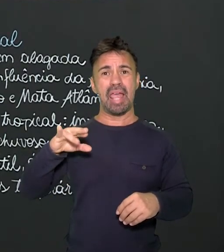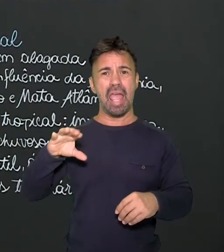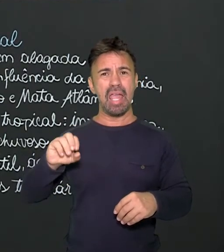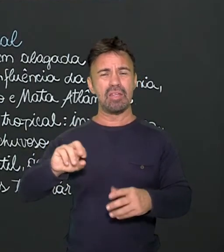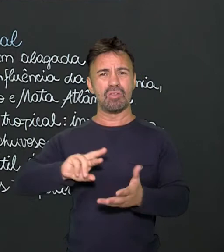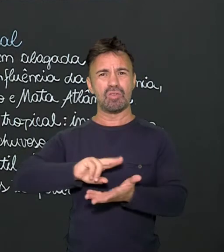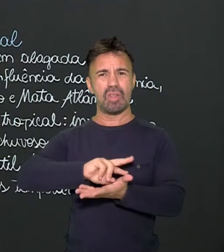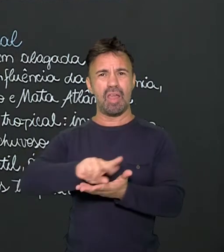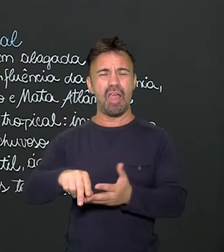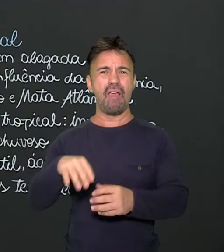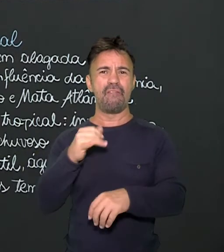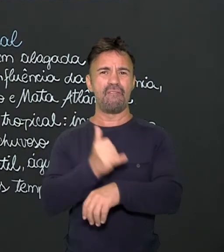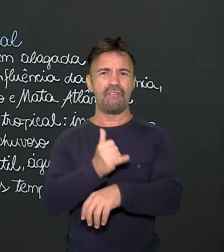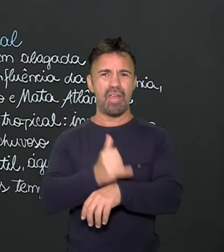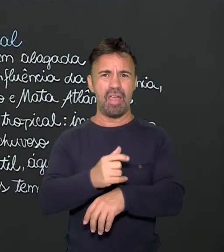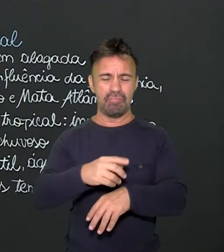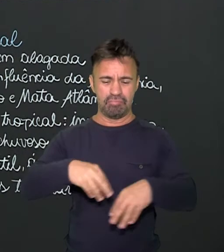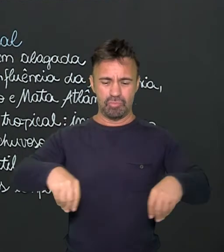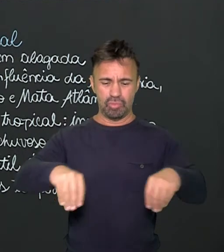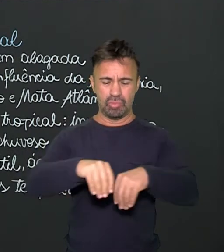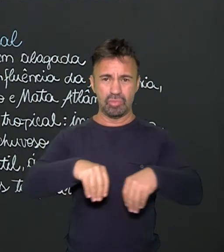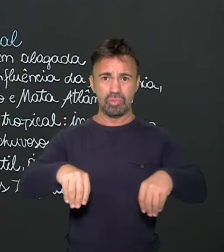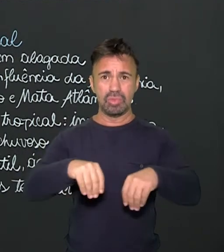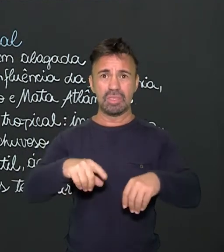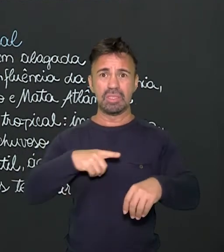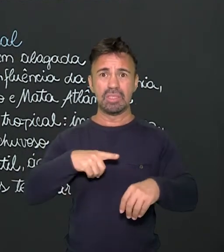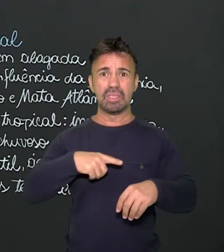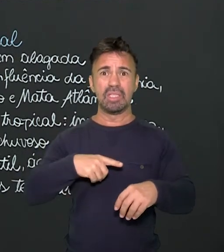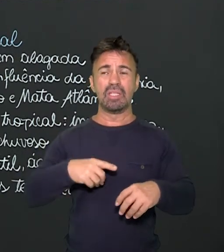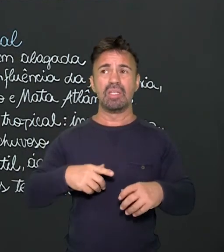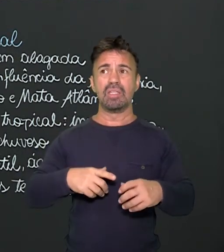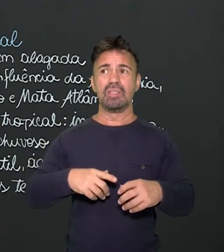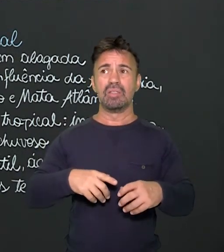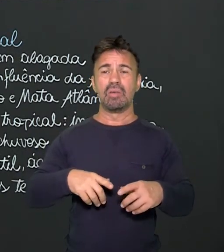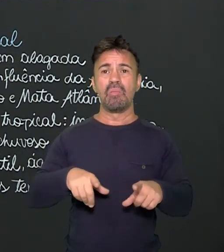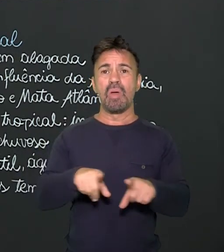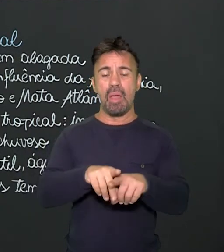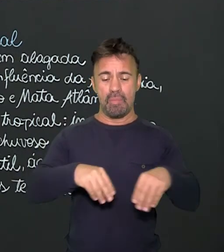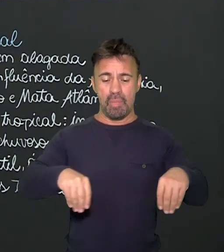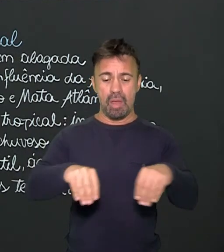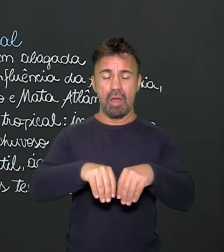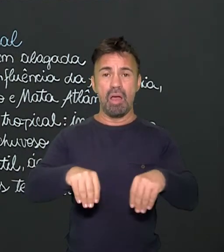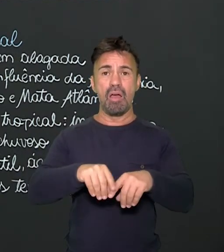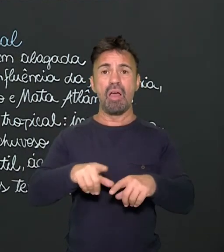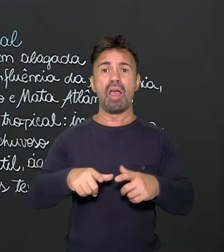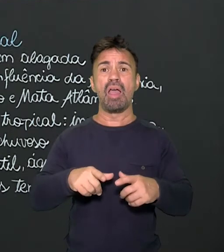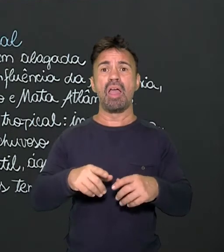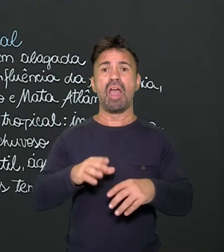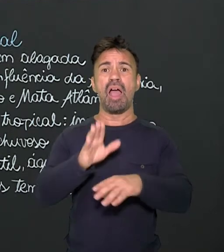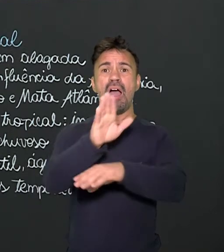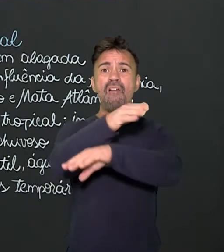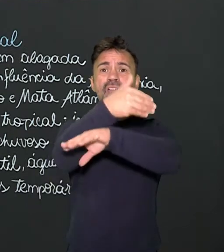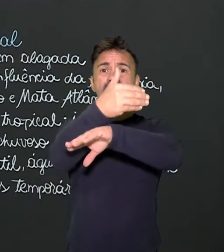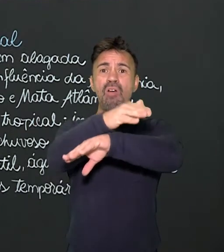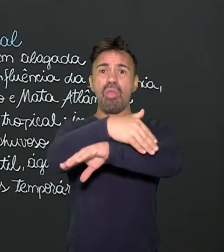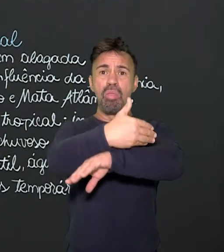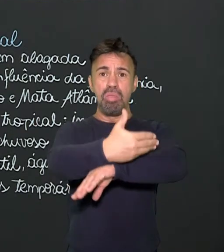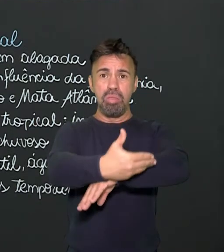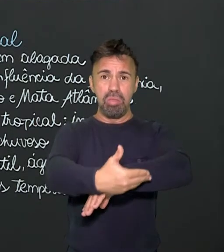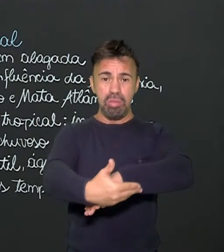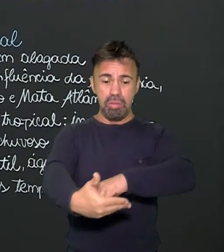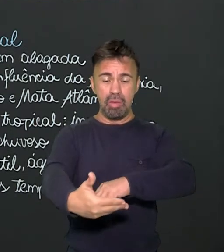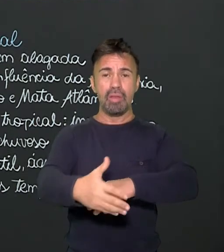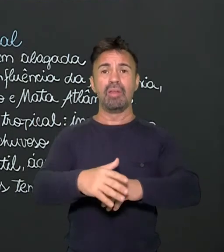Tem diversos minérios, ferro, porém ele é pobre em matéria orgânica, justamente por conta da queda das